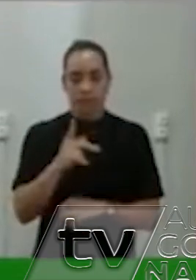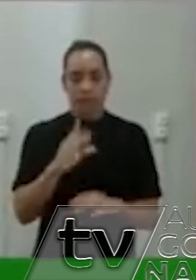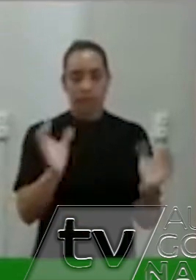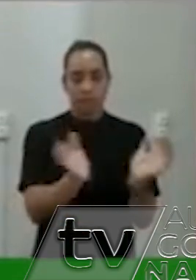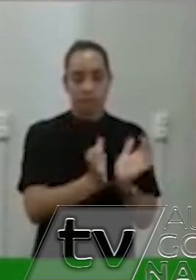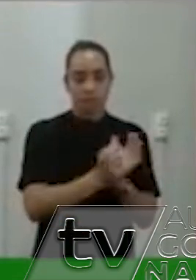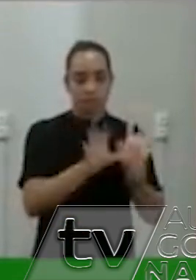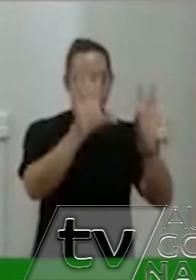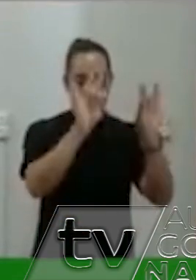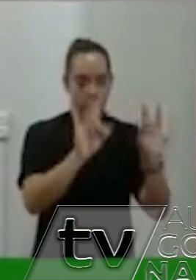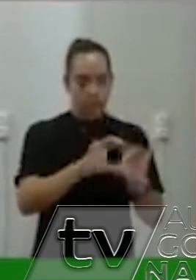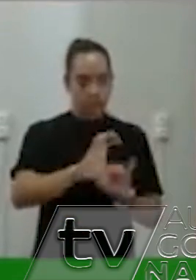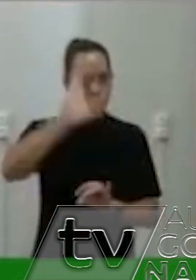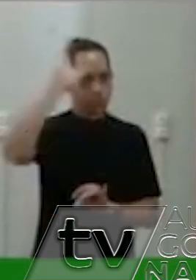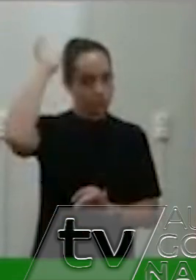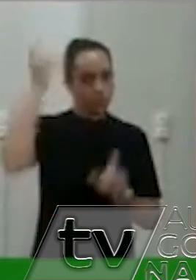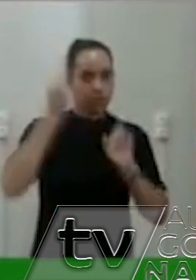e relator especial, vereador Chico Filho.